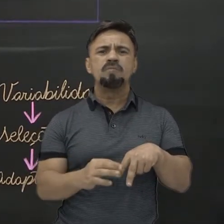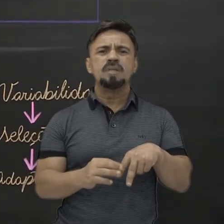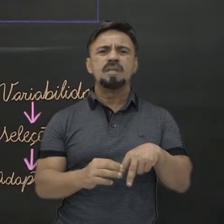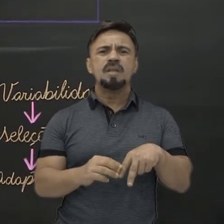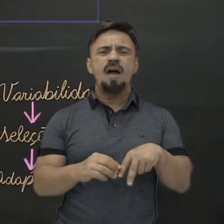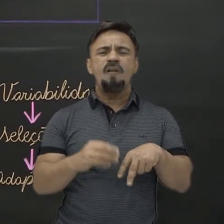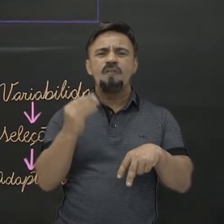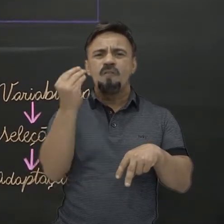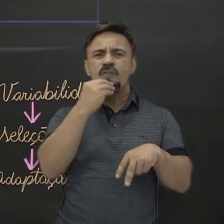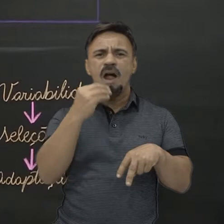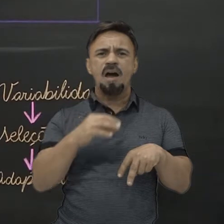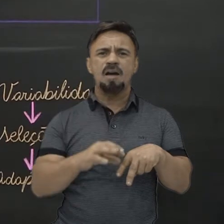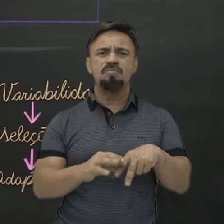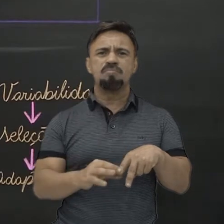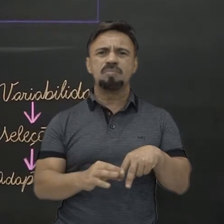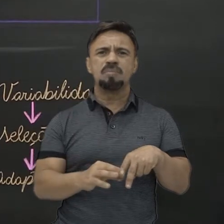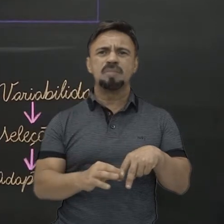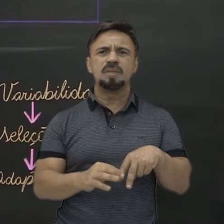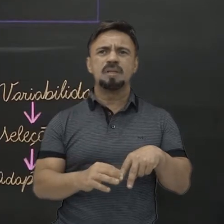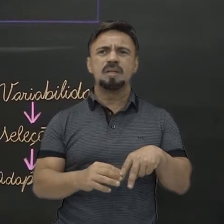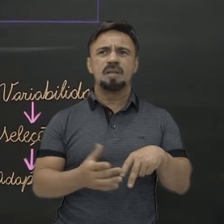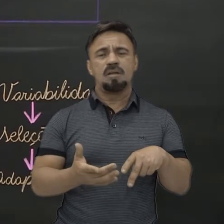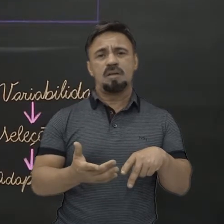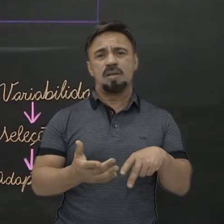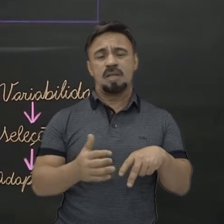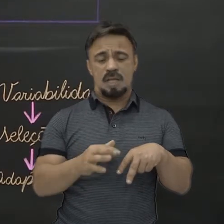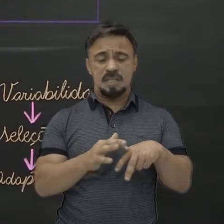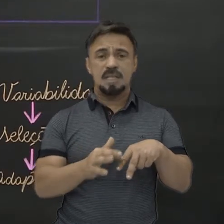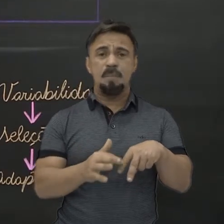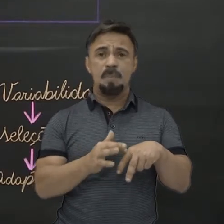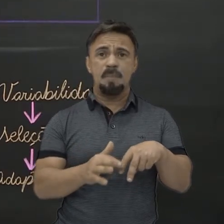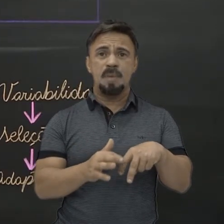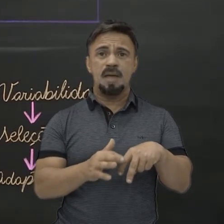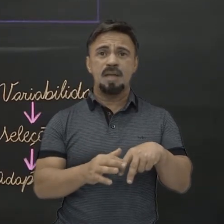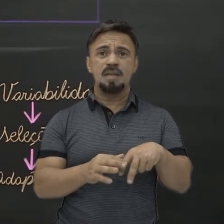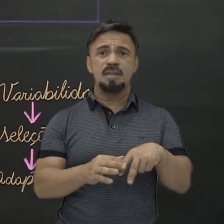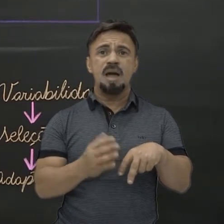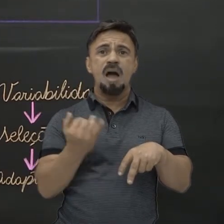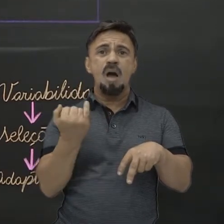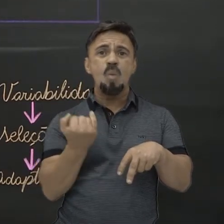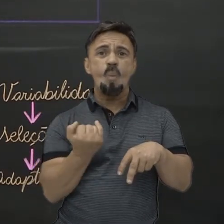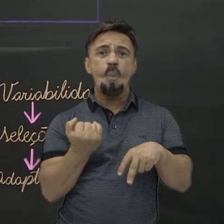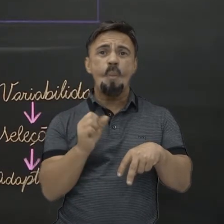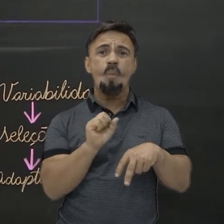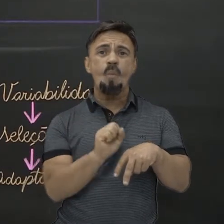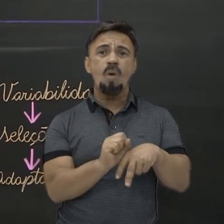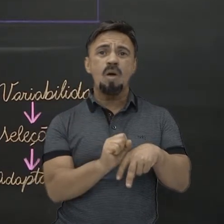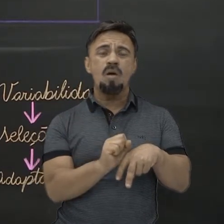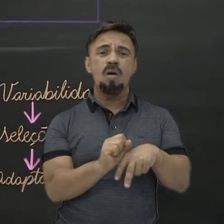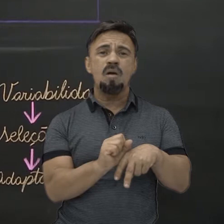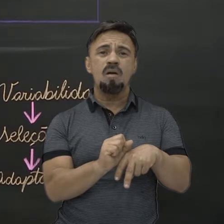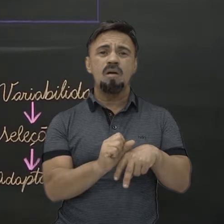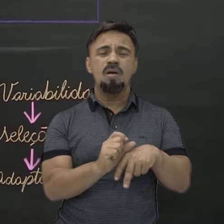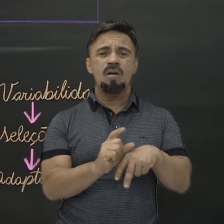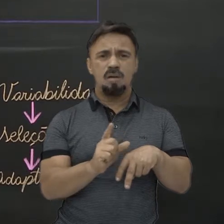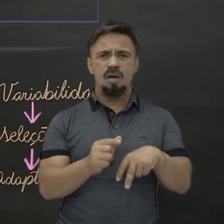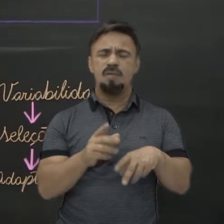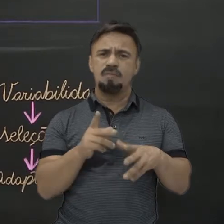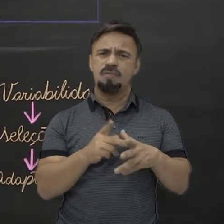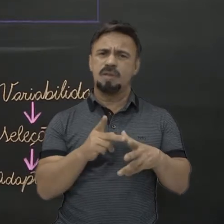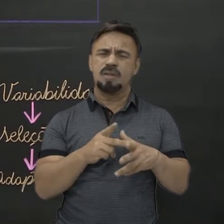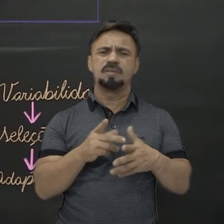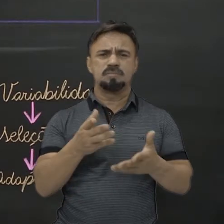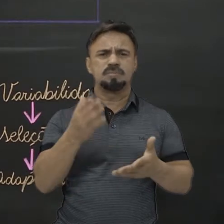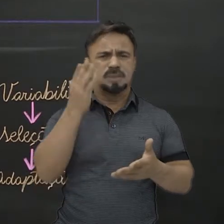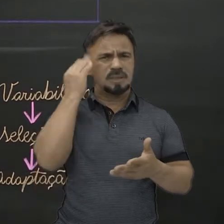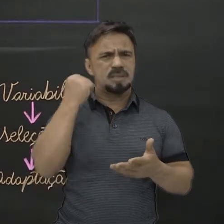força muscular de trabalho. A gente chamava que essa perna ela atrofiou. E isso, você sabe que é bem isso mesmo,